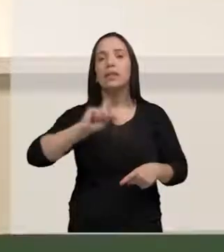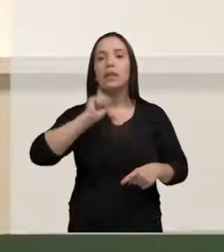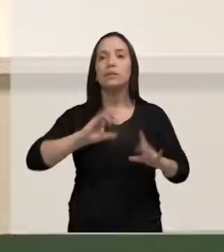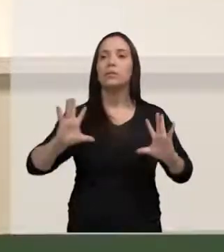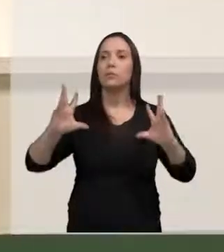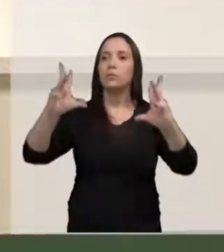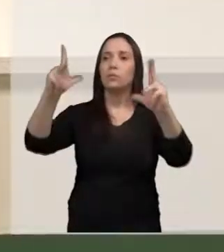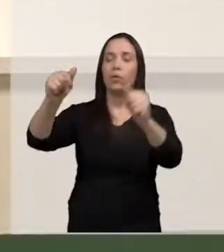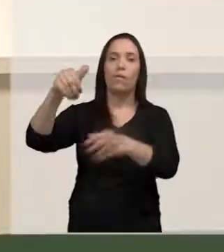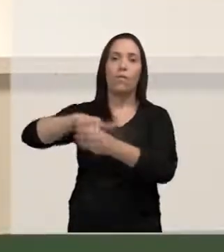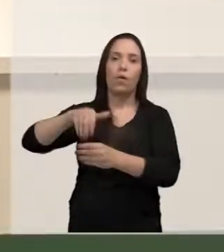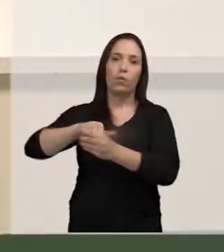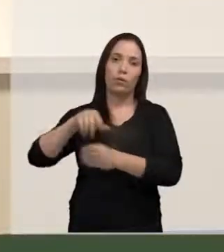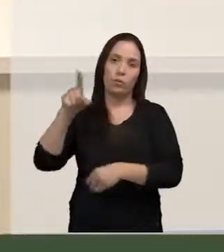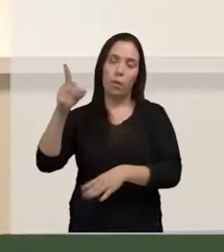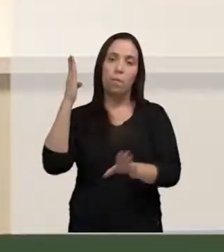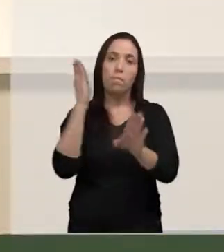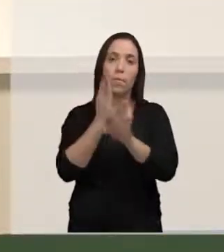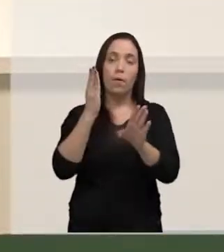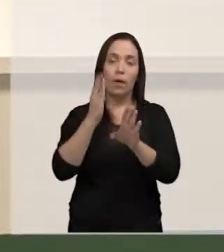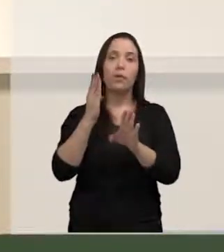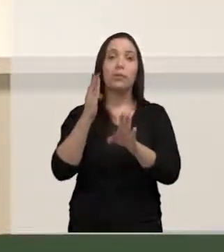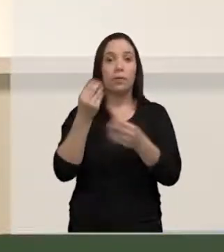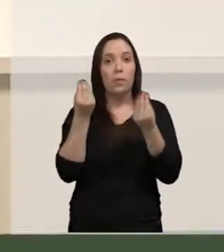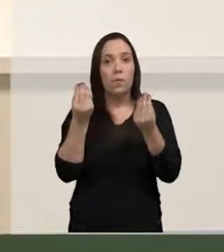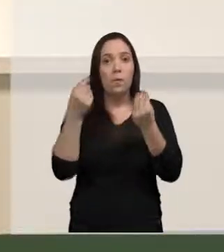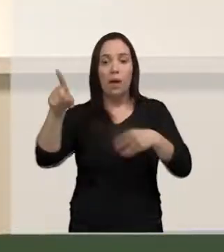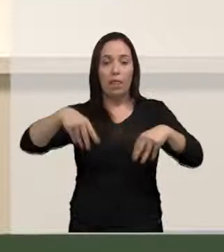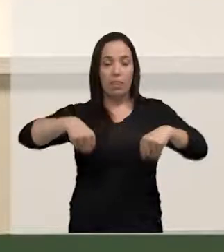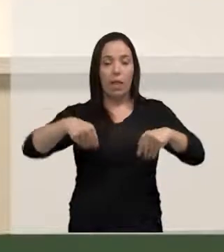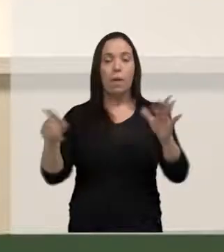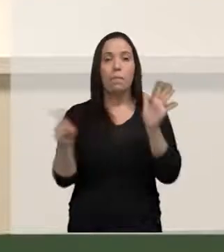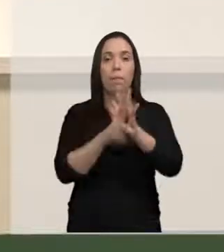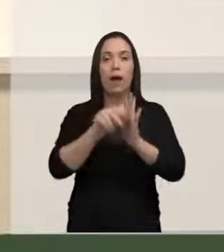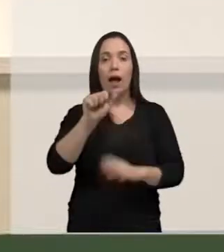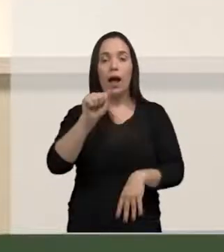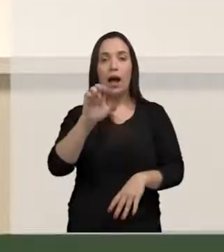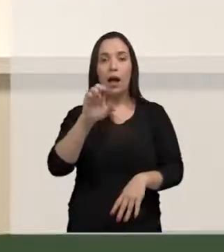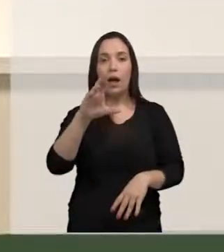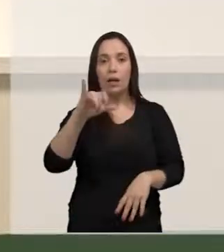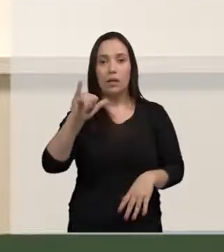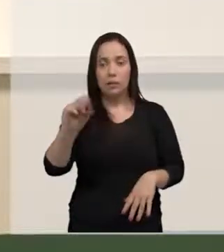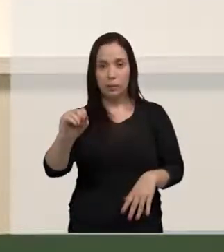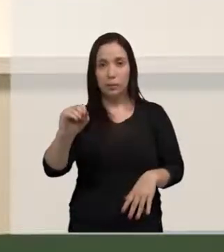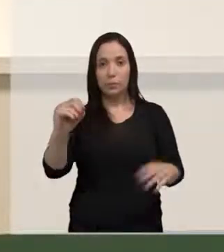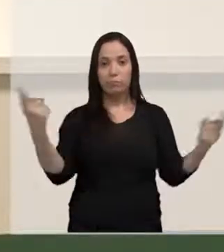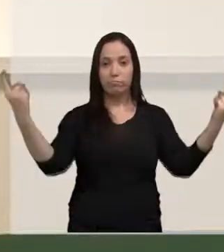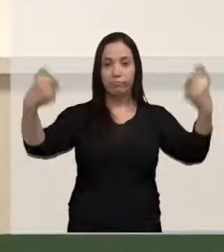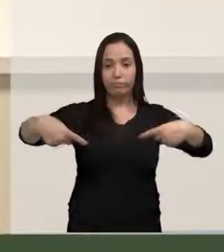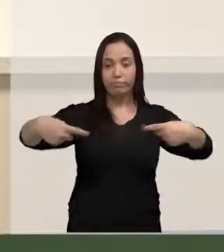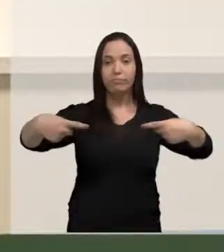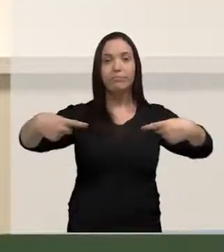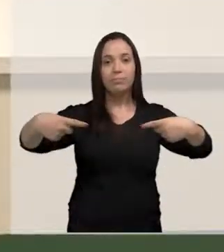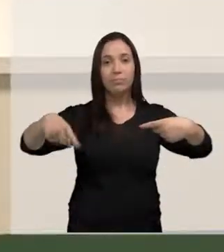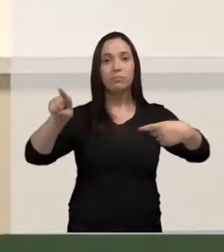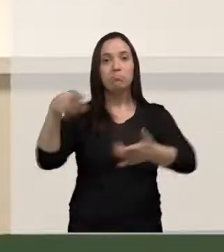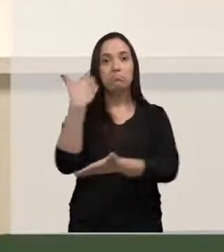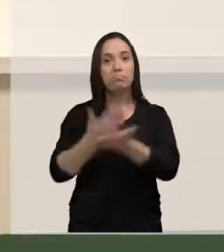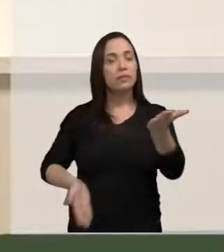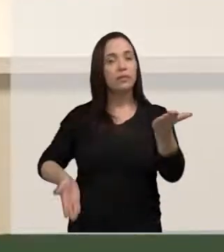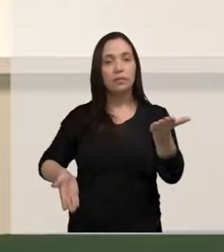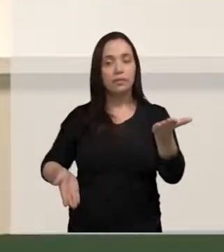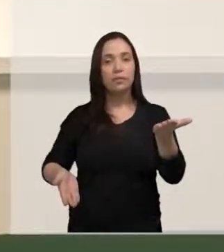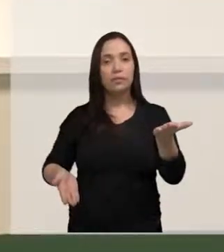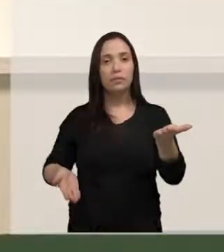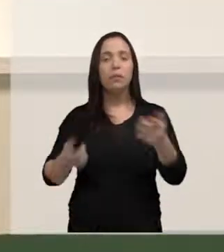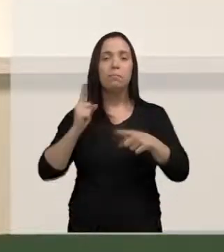essa outra peculiaridade. Ainda tem esse porém. porém. O Aécio, no final, foi derrotado pelo próprio Mineiro. Mineiro. Eu acho que